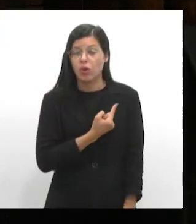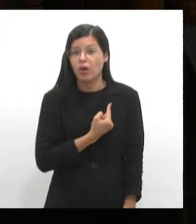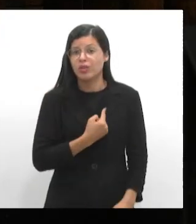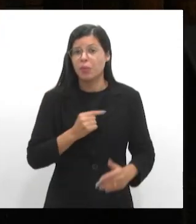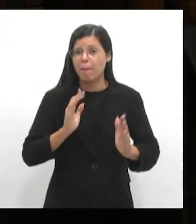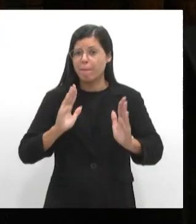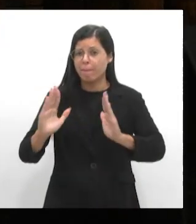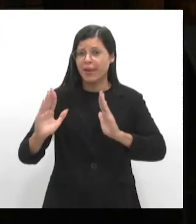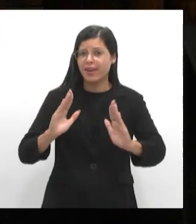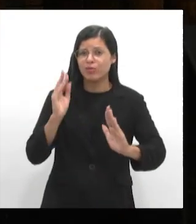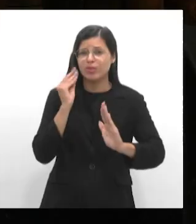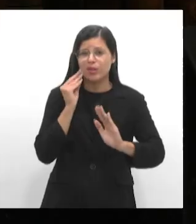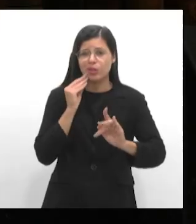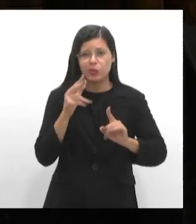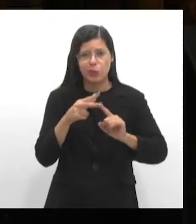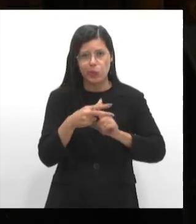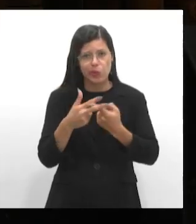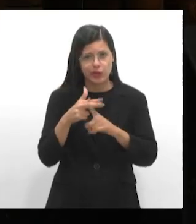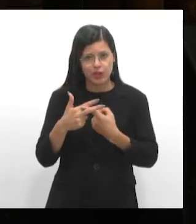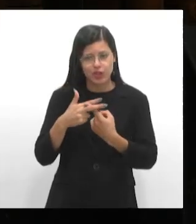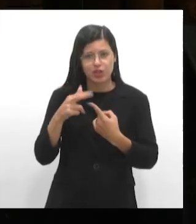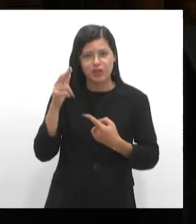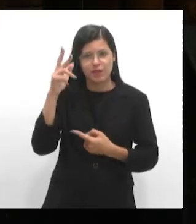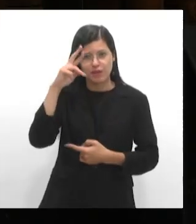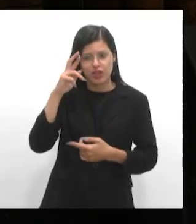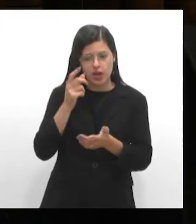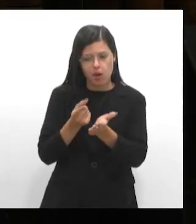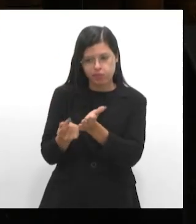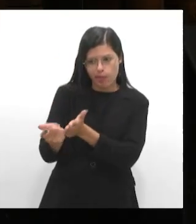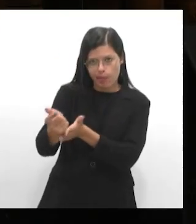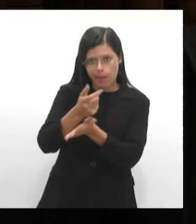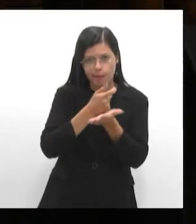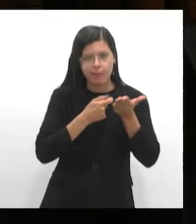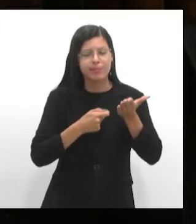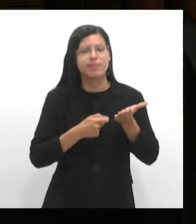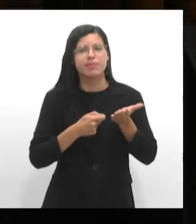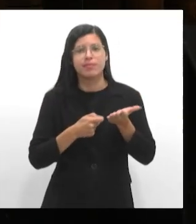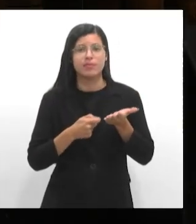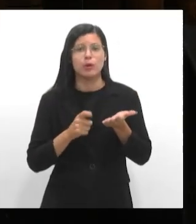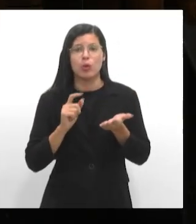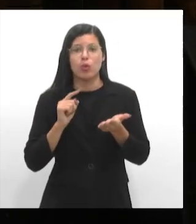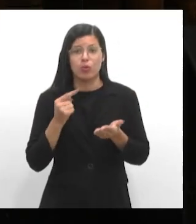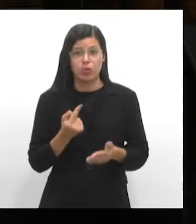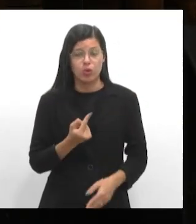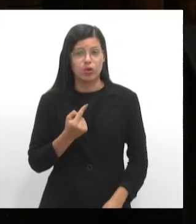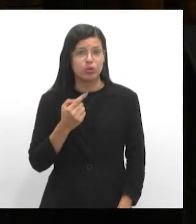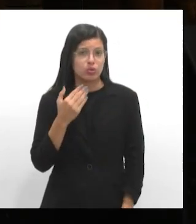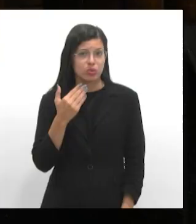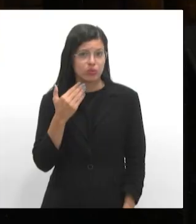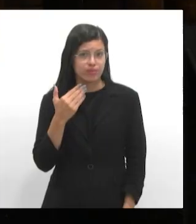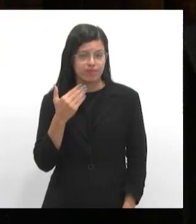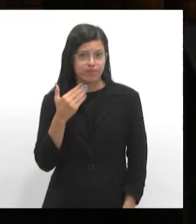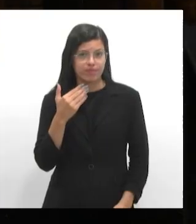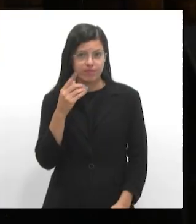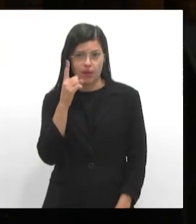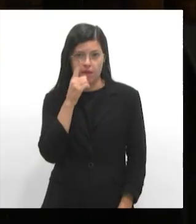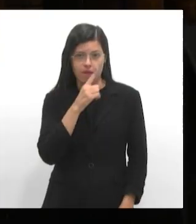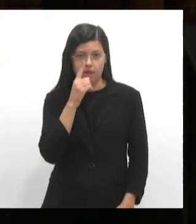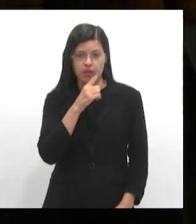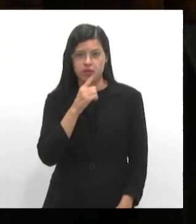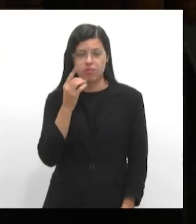de recuperação fiscal. O nosso déficit orçamentário